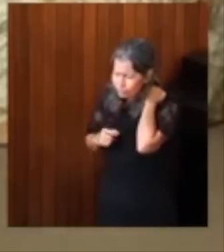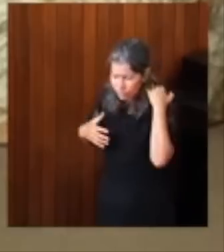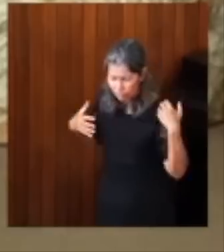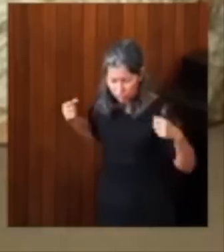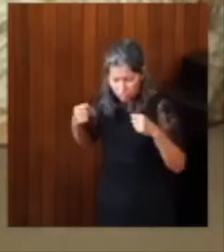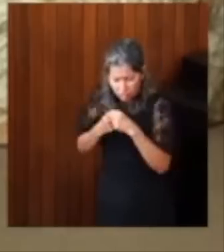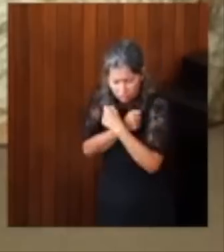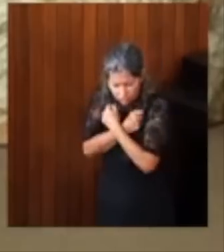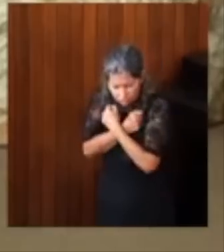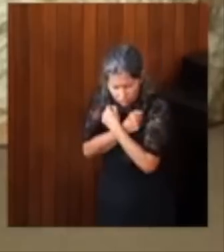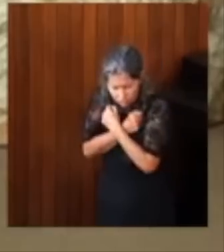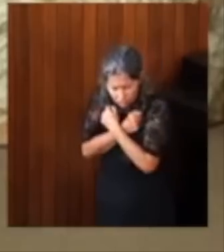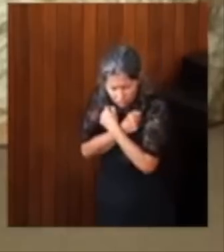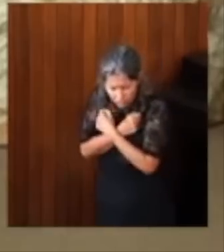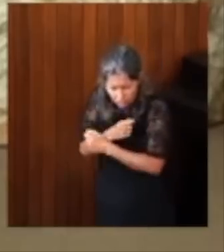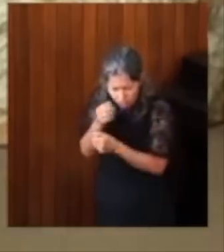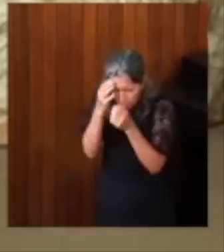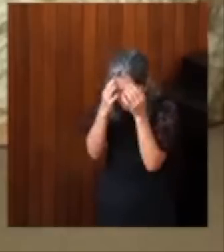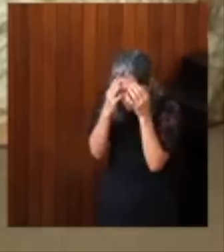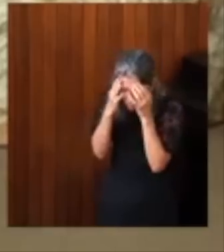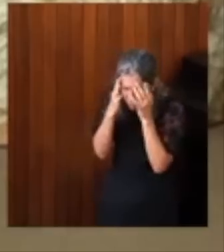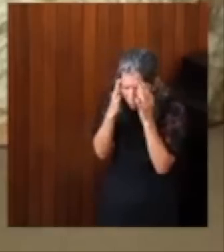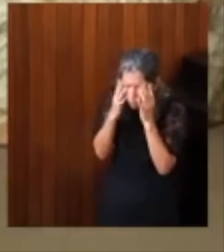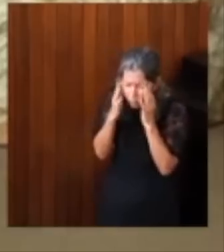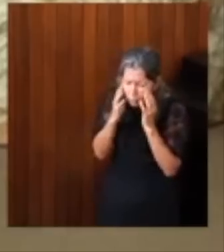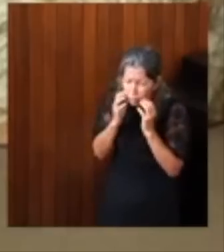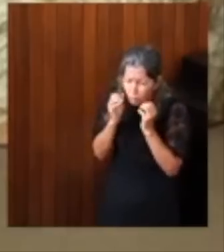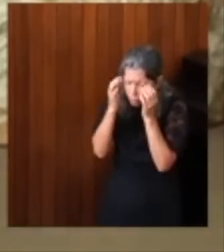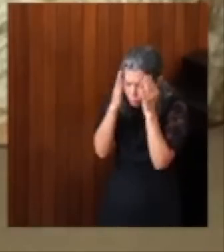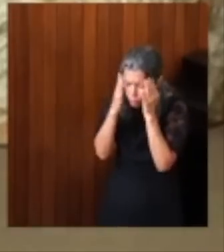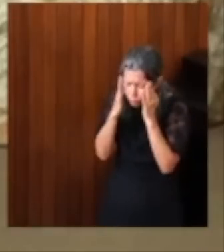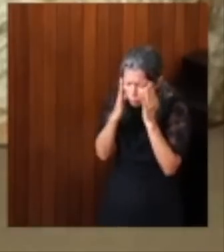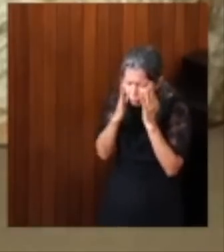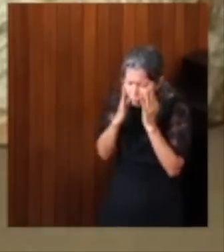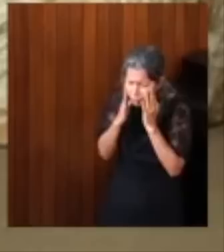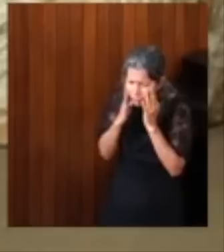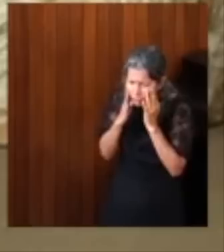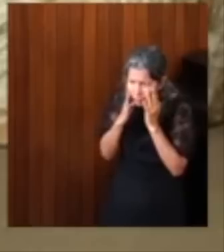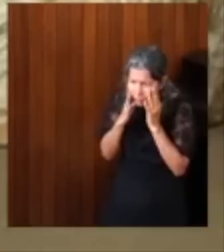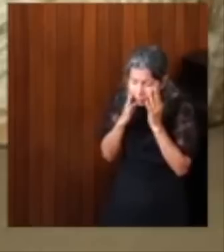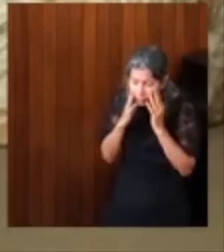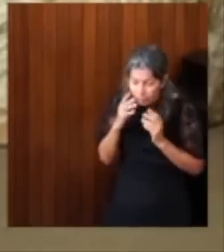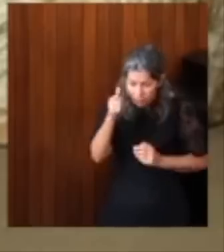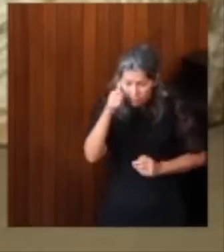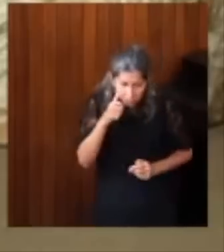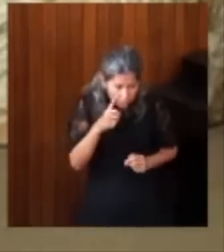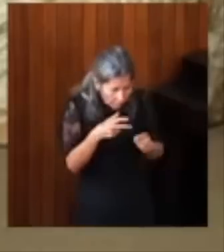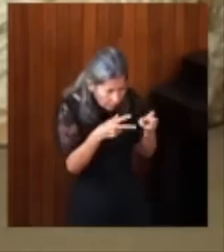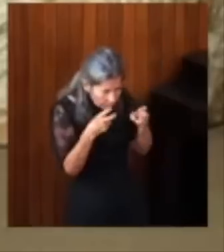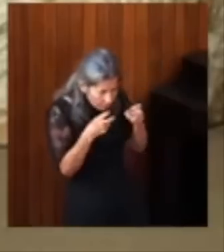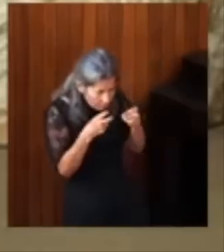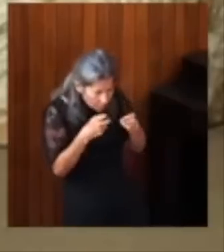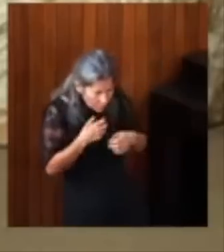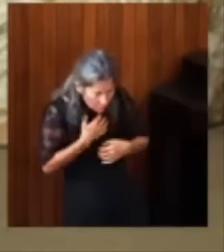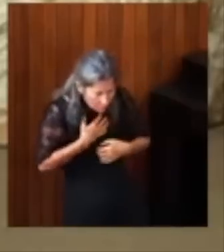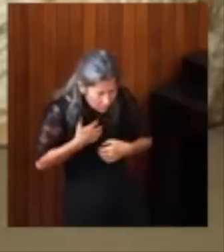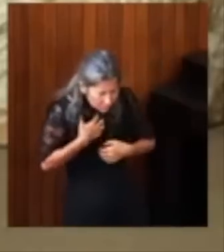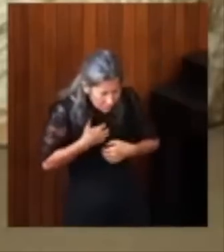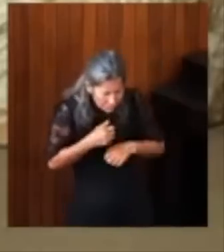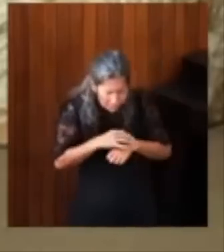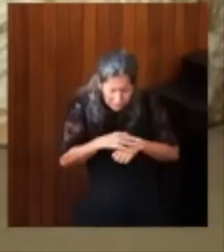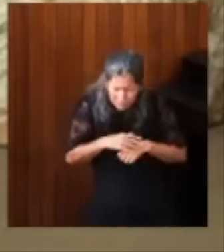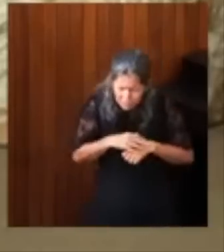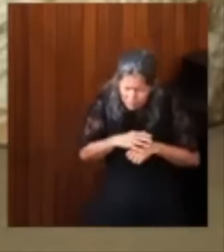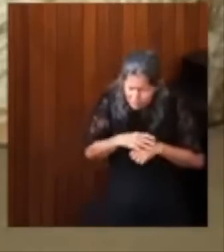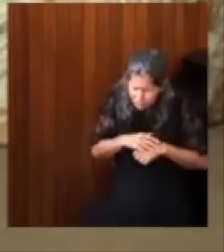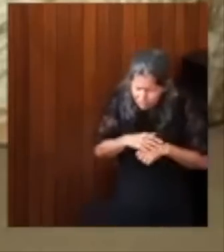de lã, me lembro até hoje, mas eu suava por baixo daquela roupa. Ela percebeu que eu estava passando mal. Quando chegamos em frente à casa dela,